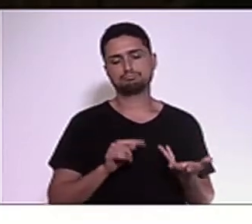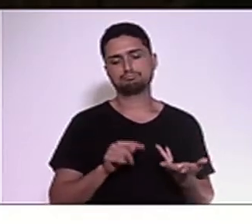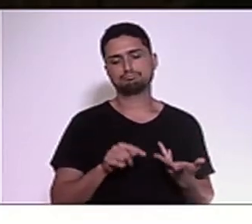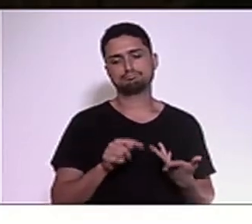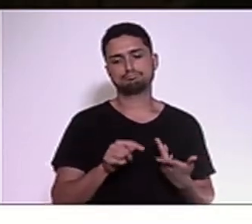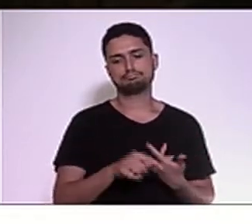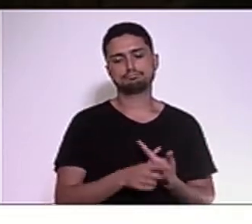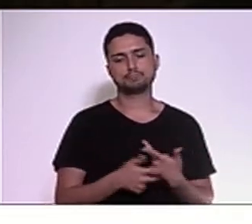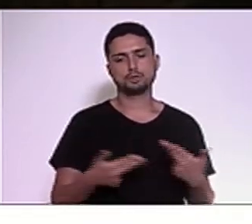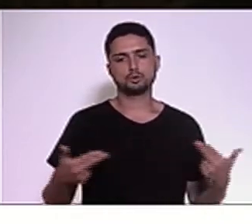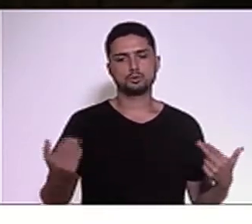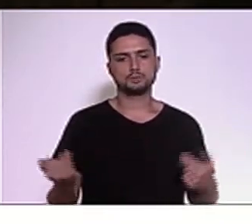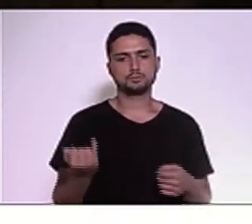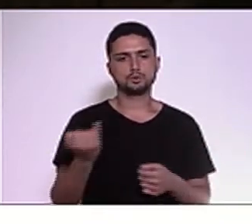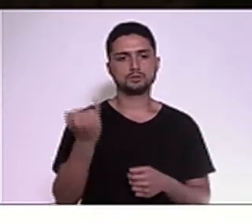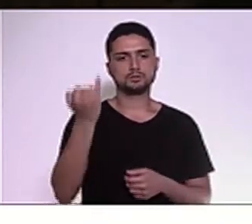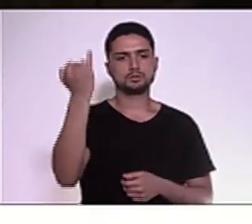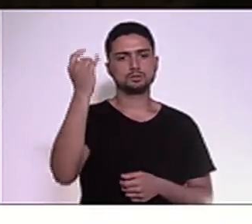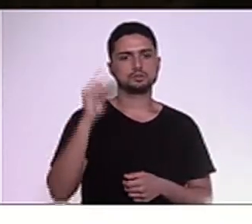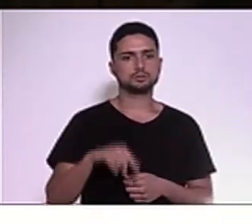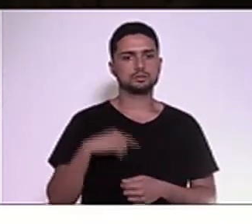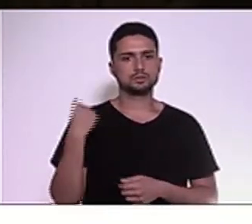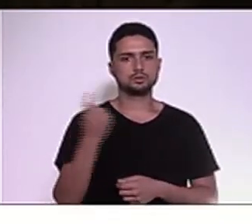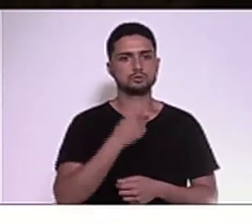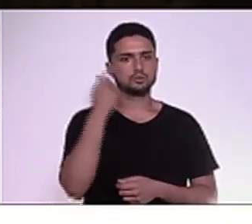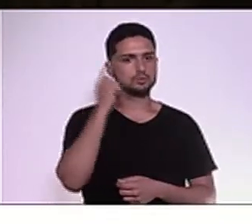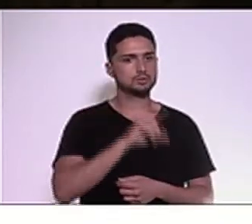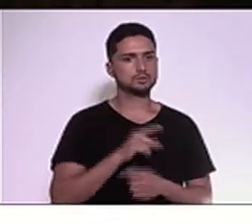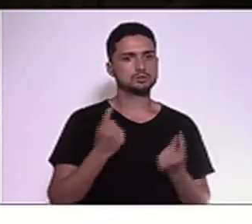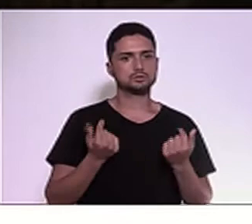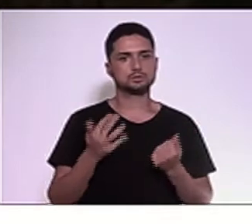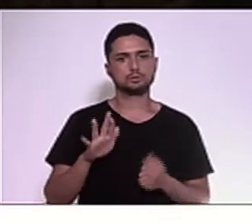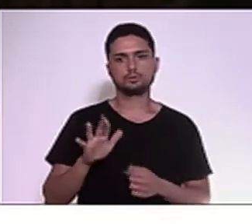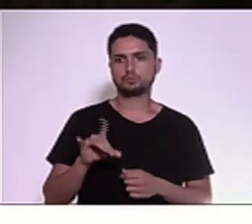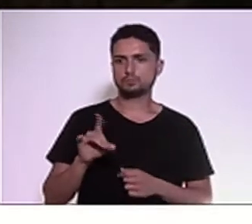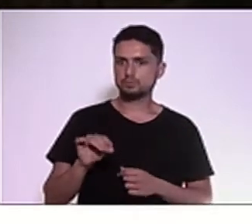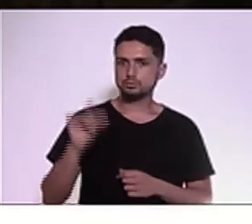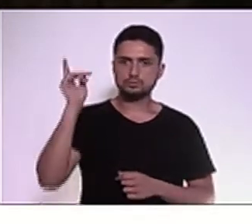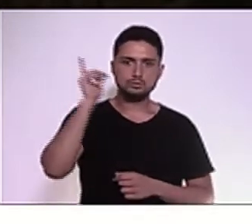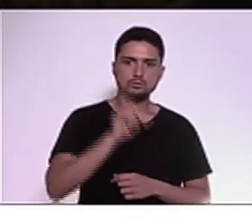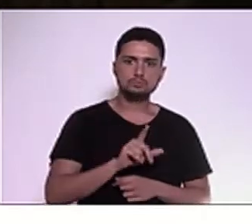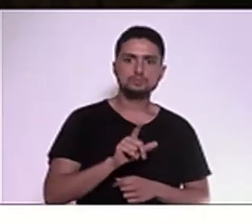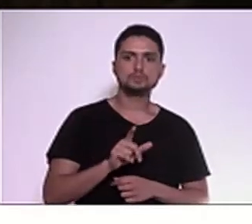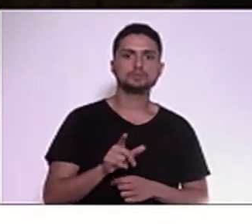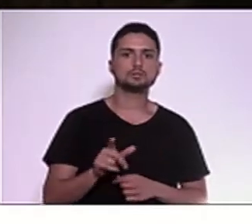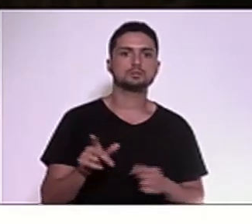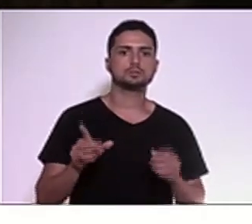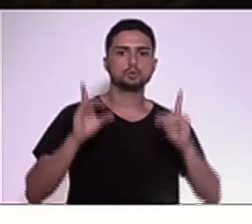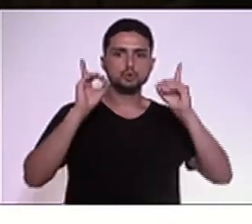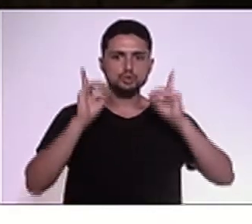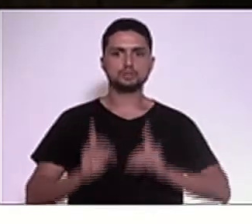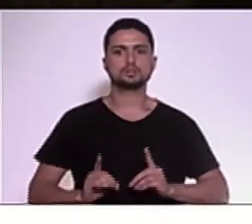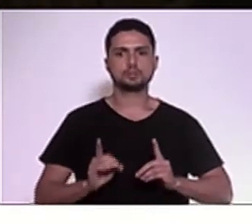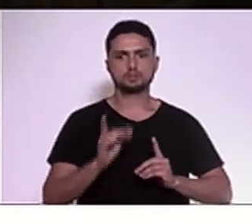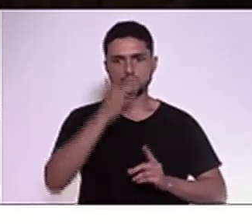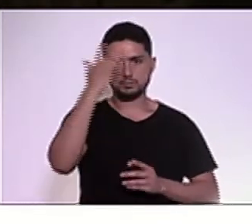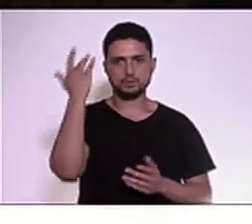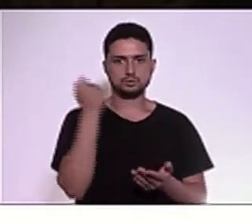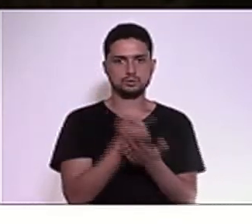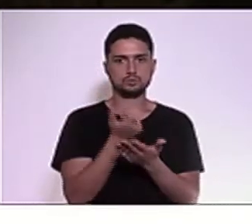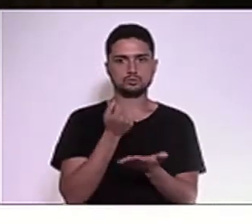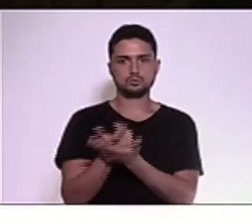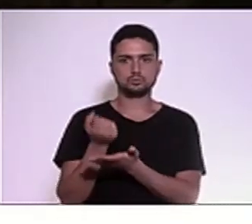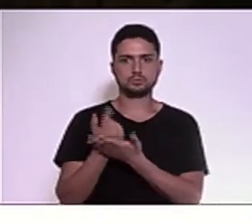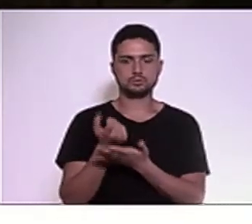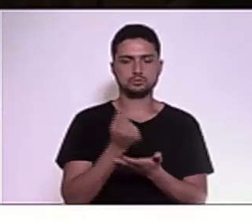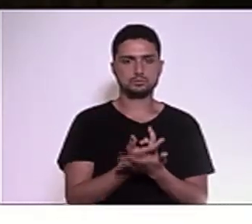de elementos fundamentais para que esse fundo possa resguardar o direito do consumidor e da